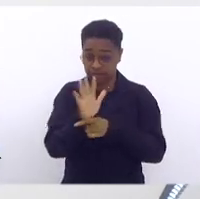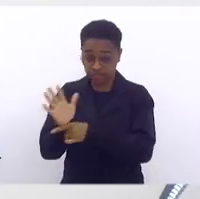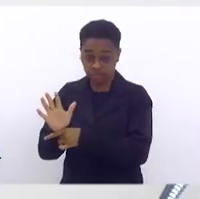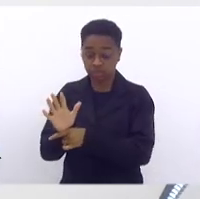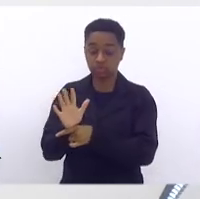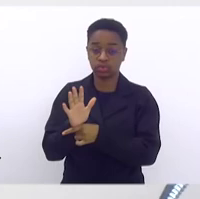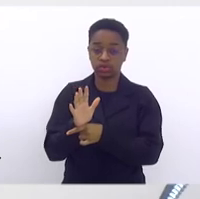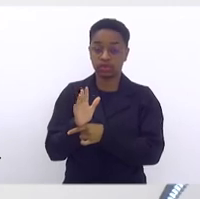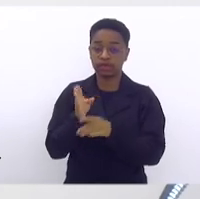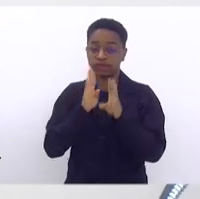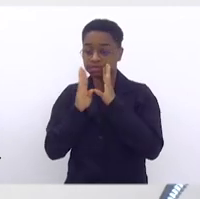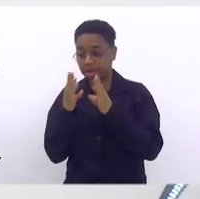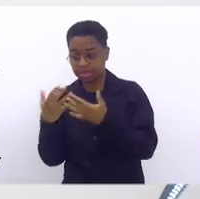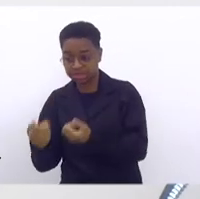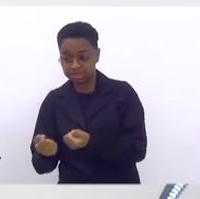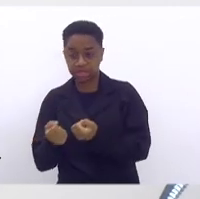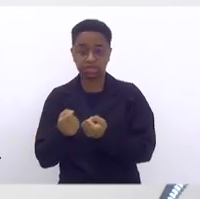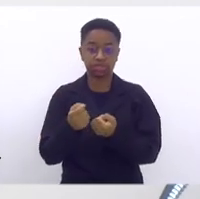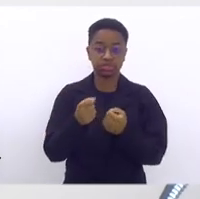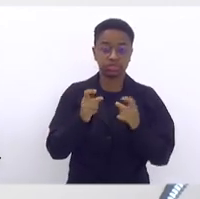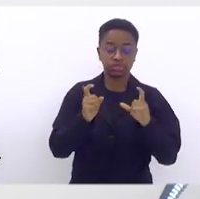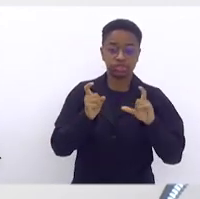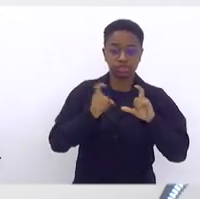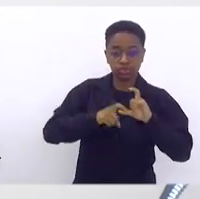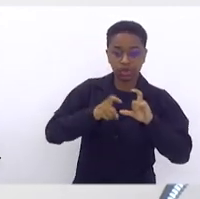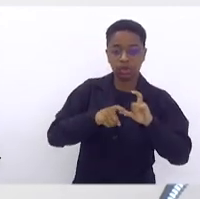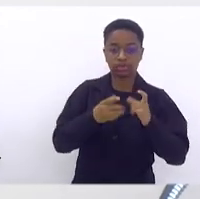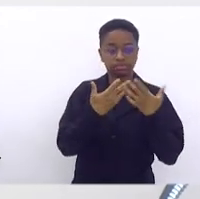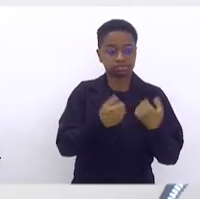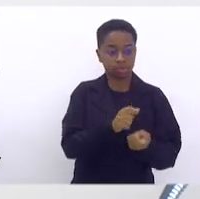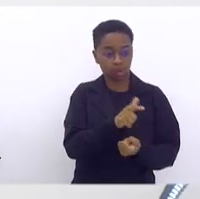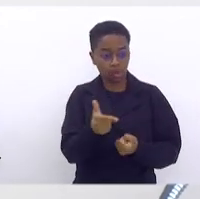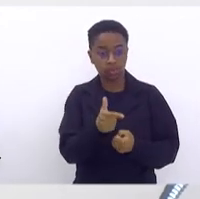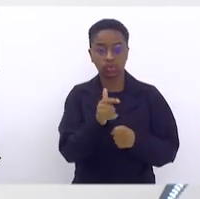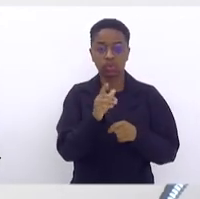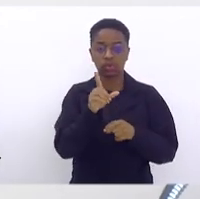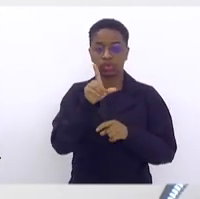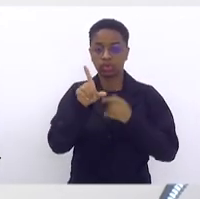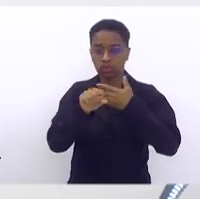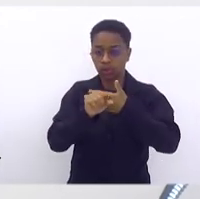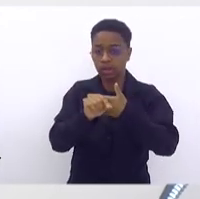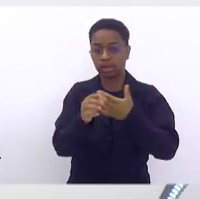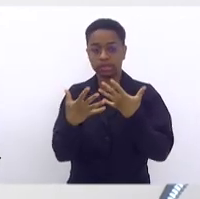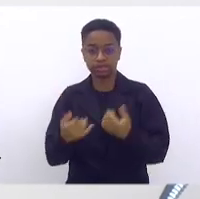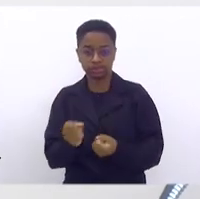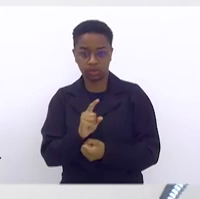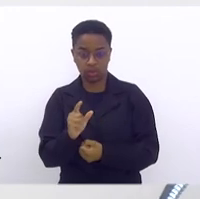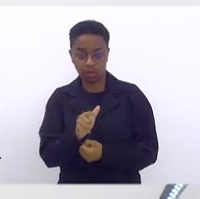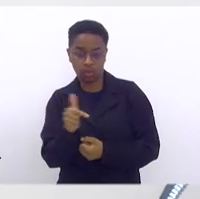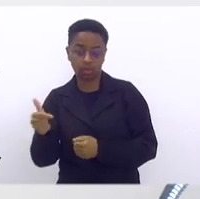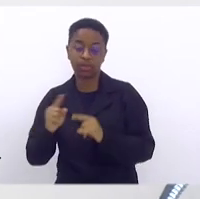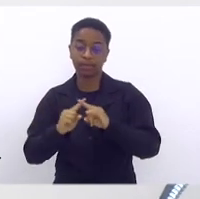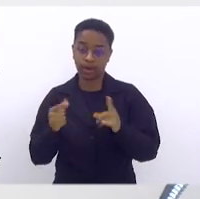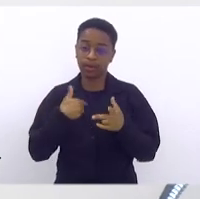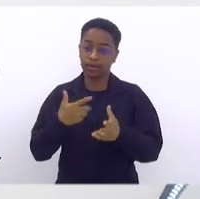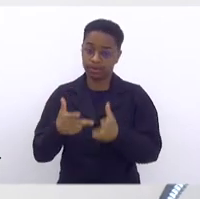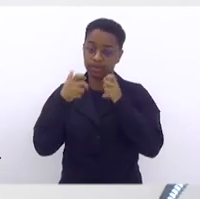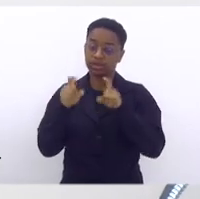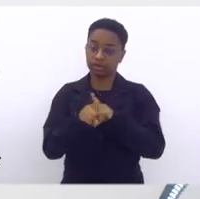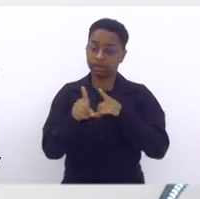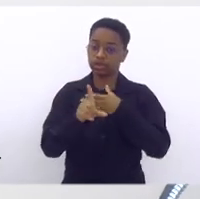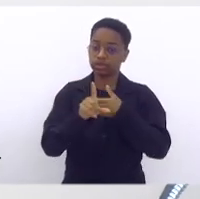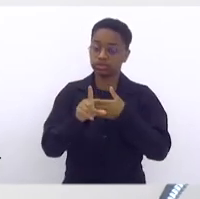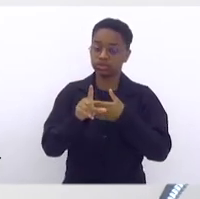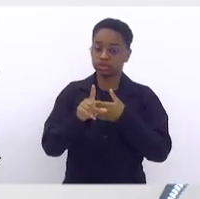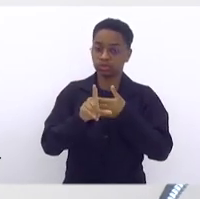mais um, o TikTok aceita mais outro, o Twitter aceita mais outro. Então, eu vi que muito foi falar do Twitter. e eu também vejo muitas coisas no TikTok. Então, eu